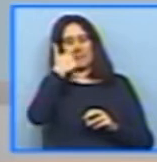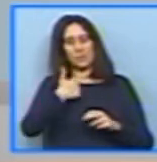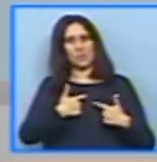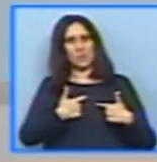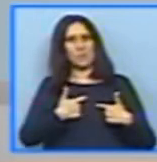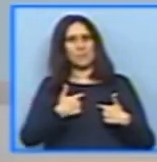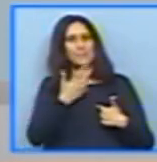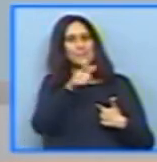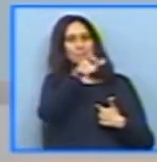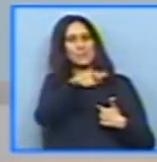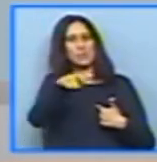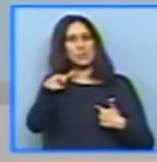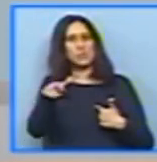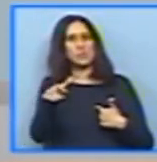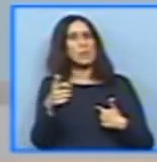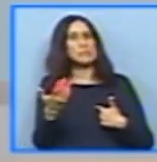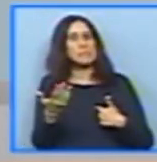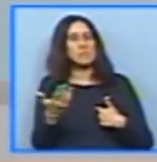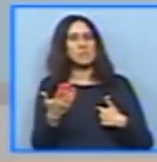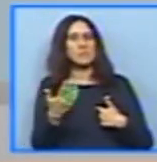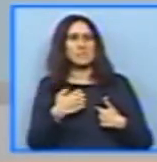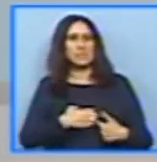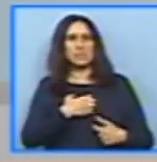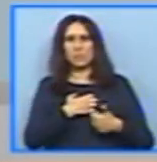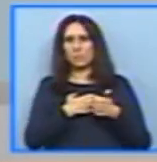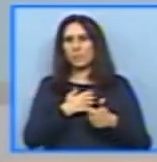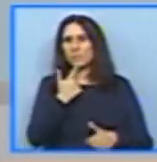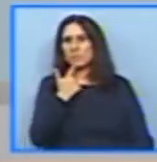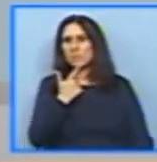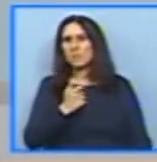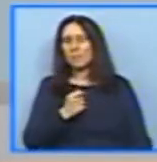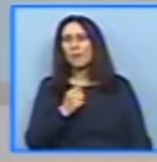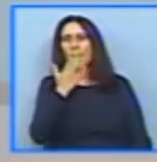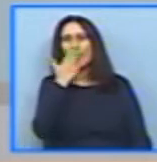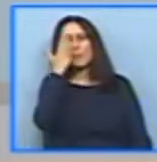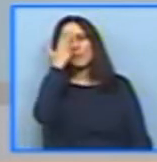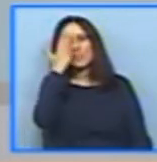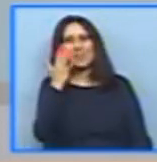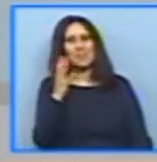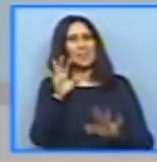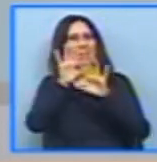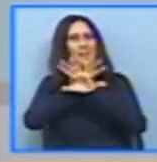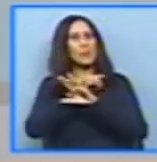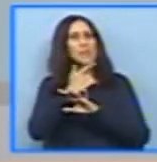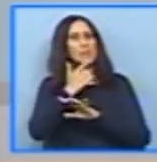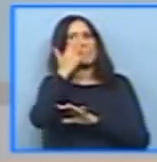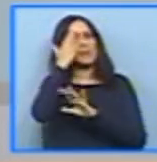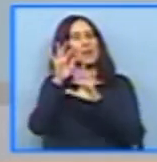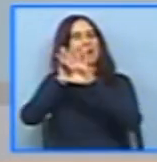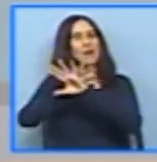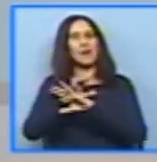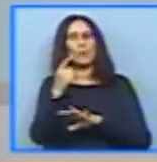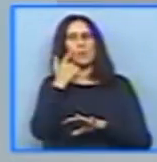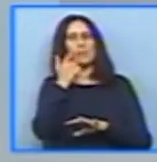pessoas, com as suas, no bom sentido que devemos perceber, com as suas máscaras. O que são as máscaras? São as formas de nós o